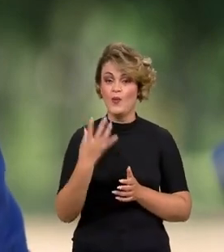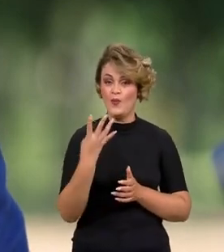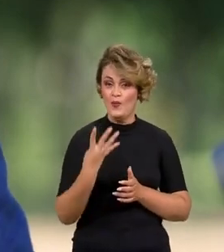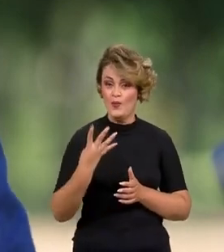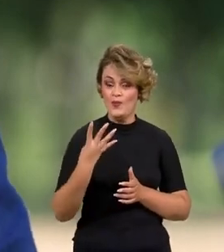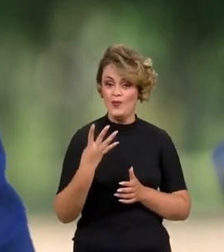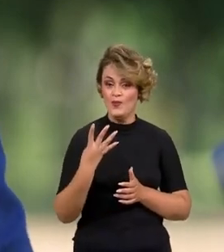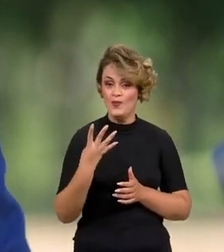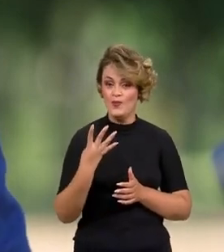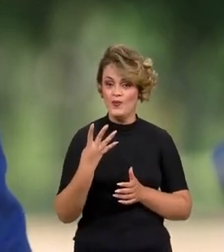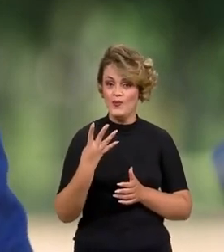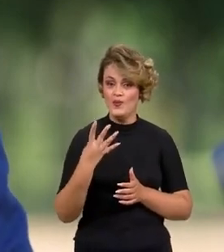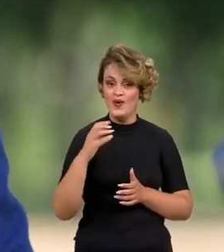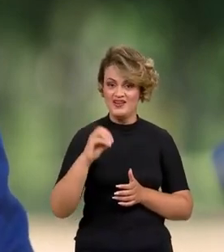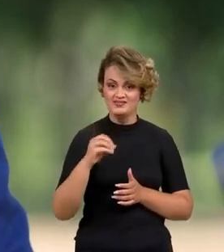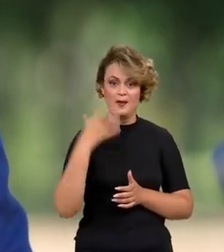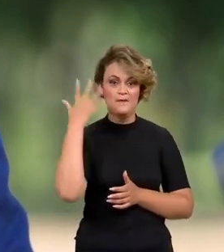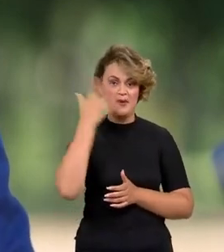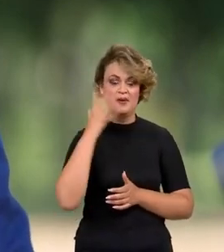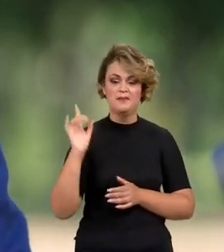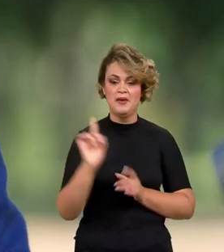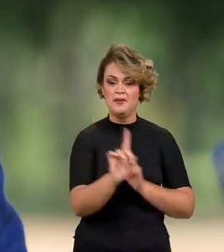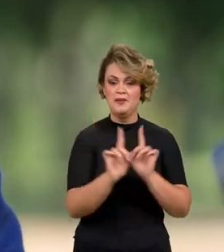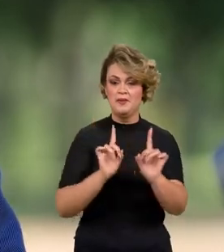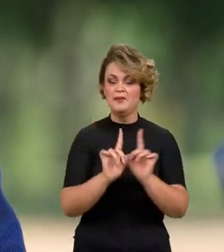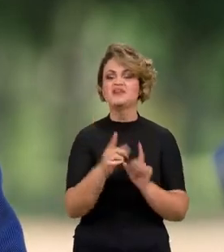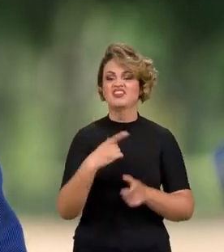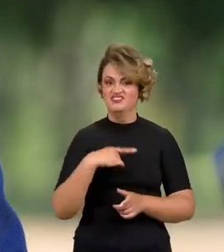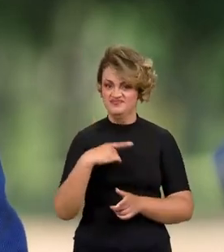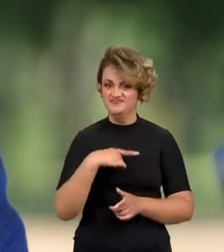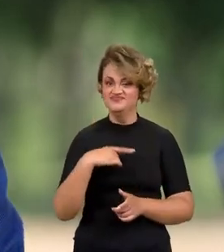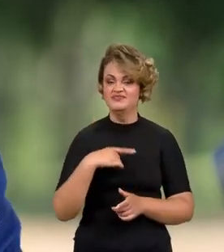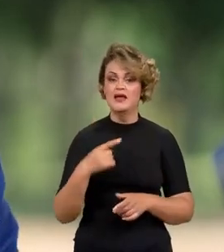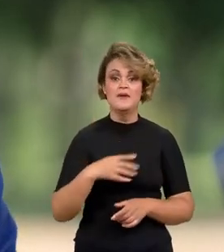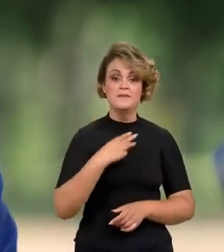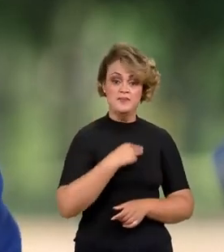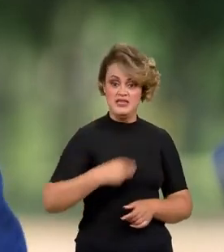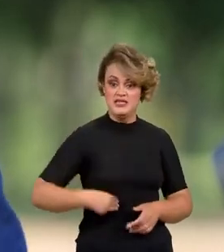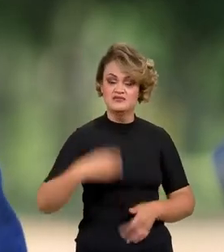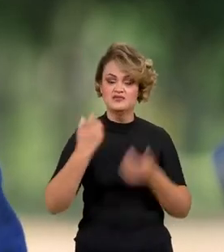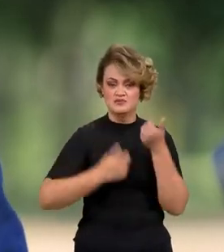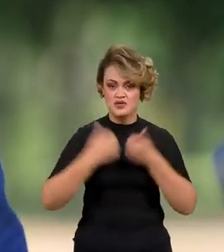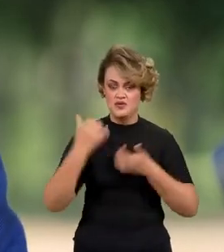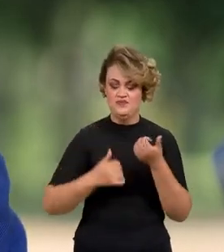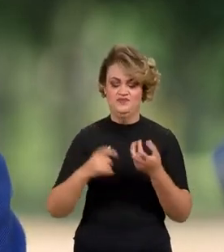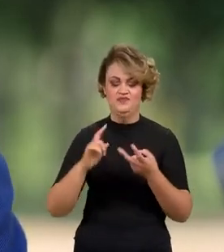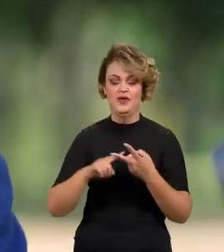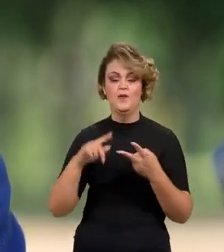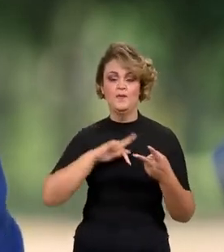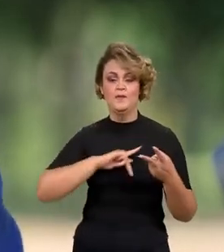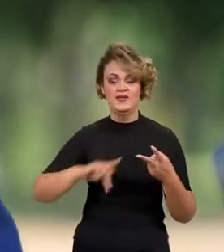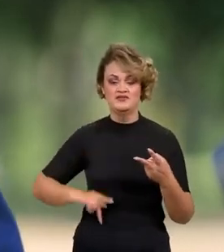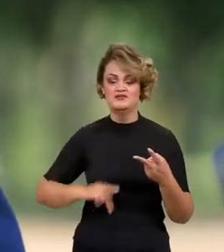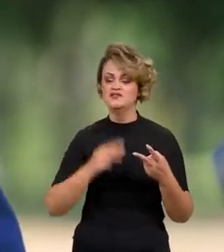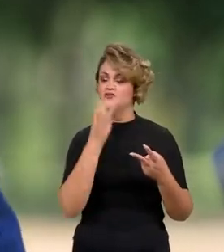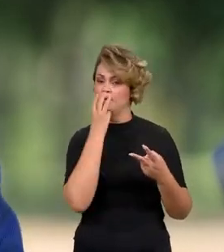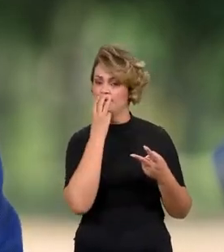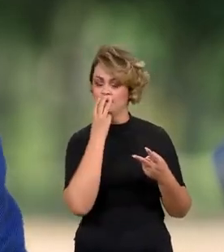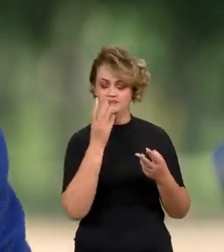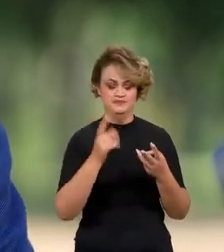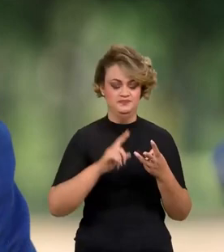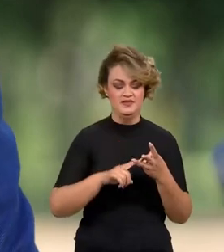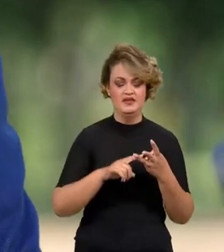discurso porque a lei a lei dos ministros falaram o presidente do Ben 10 o presidente da Petrobras